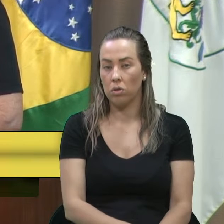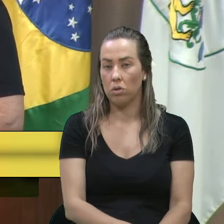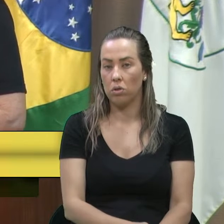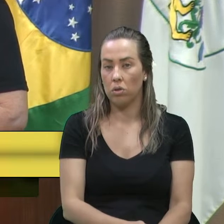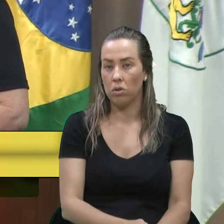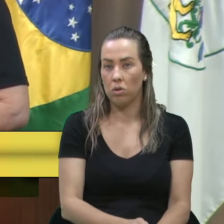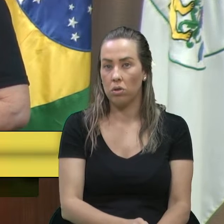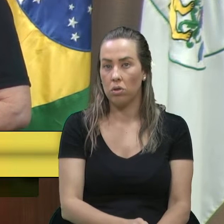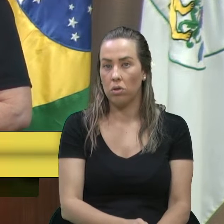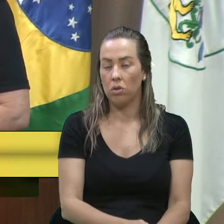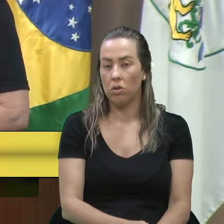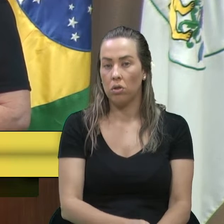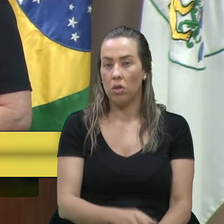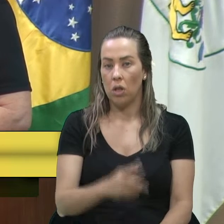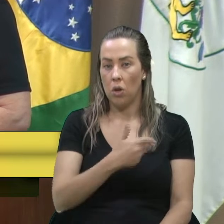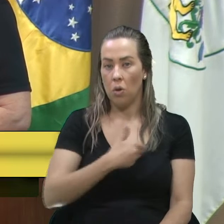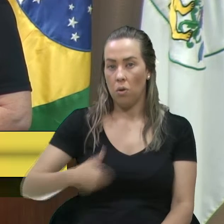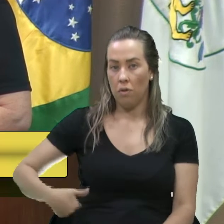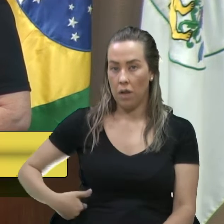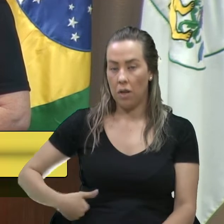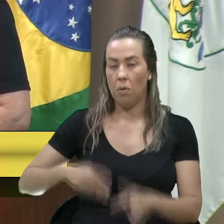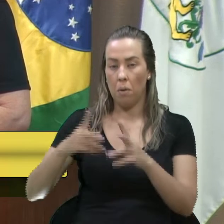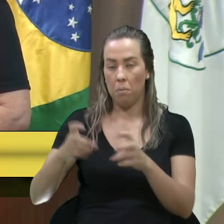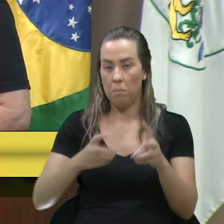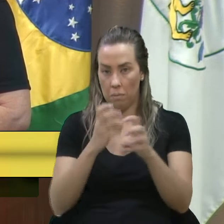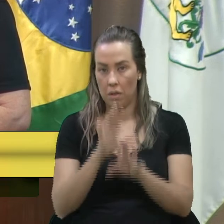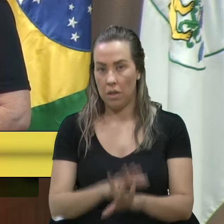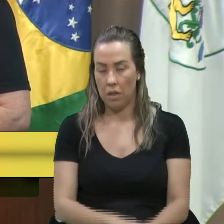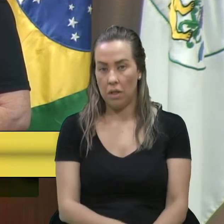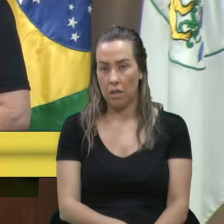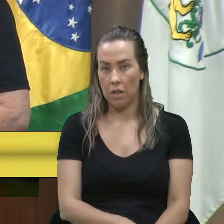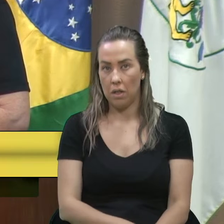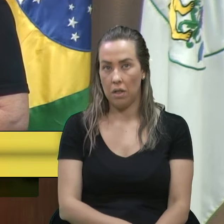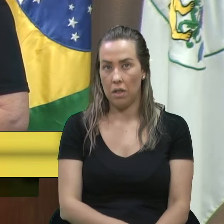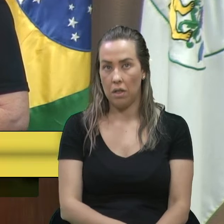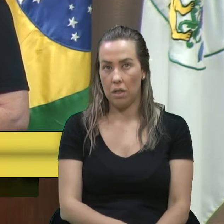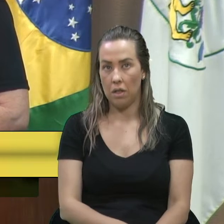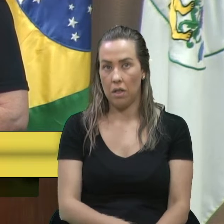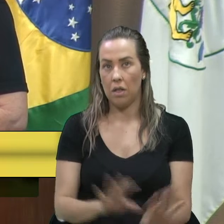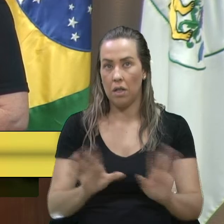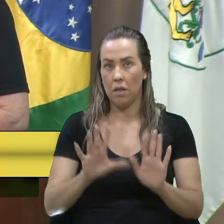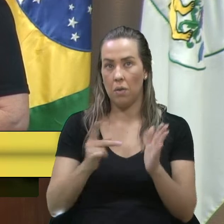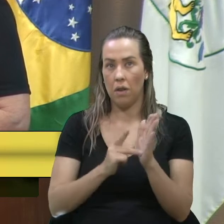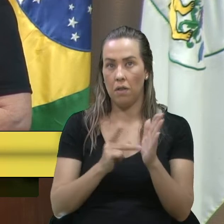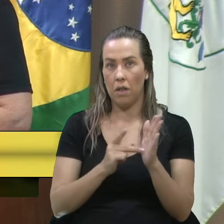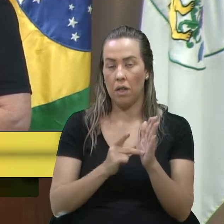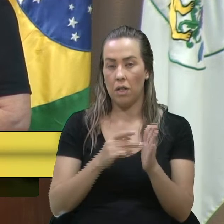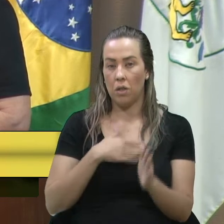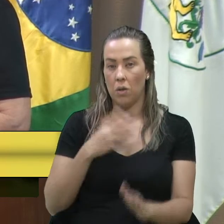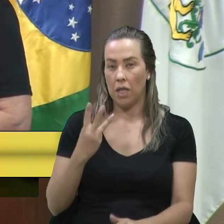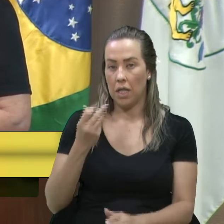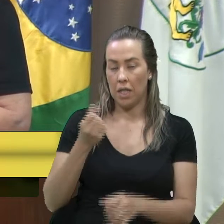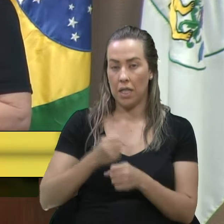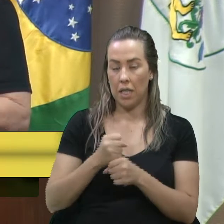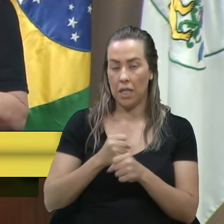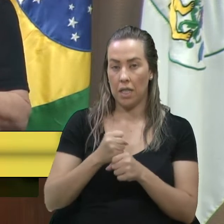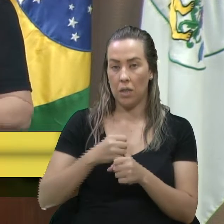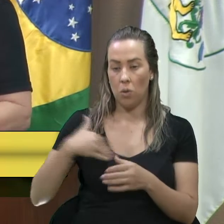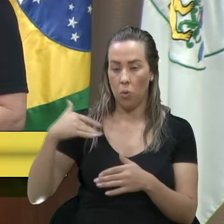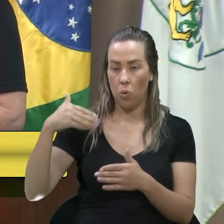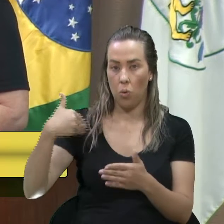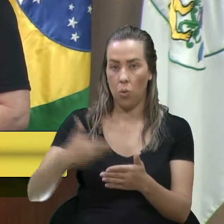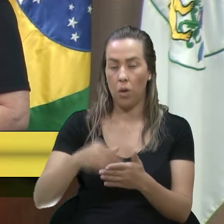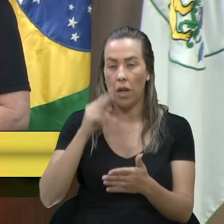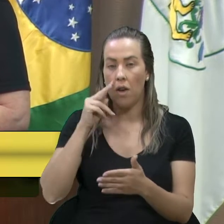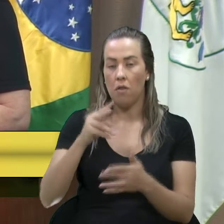e que, conforme o governo de plantão, são perseguidos. Então, não é verdade. Eu, em 36 anos, vi de tudo, passei